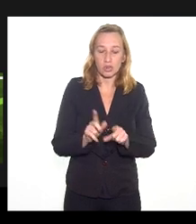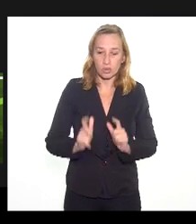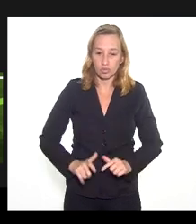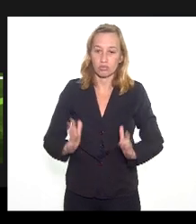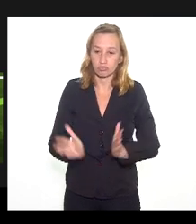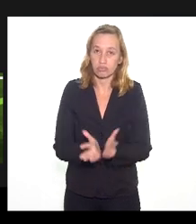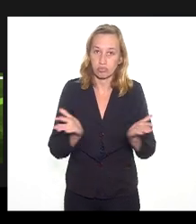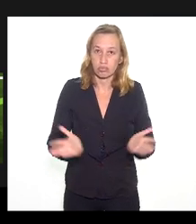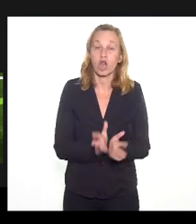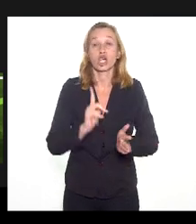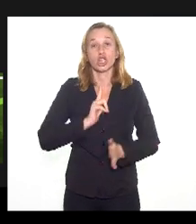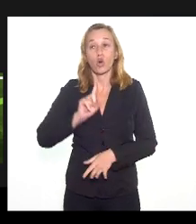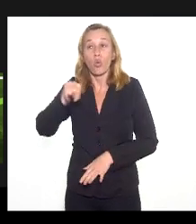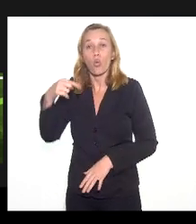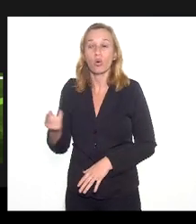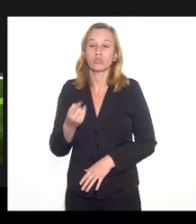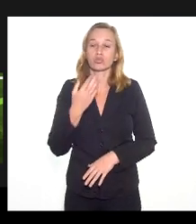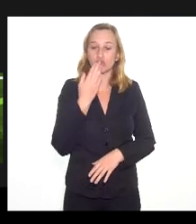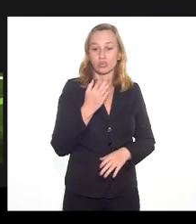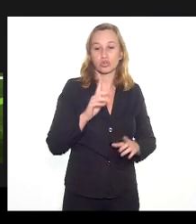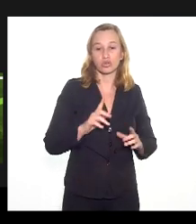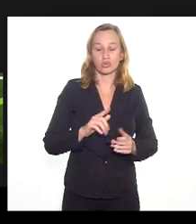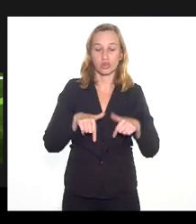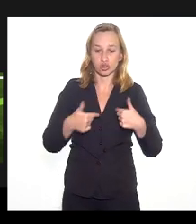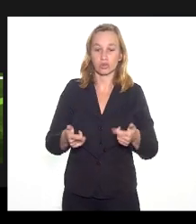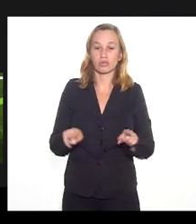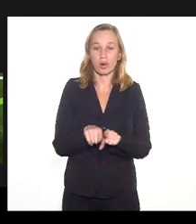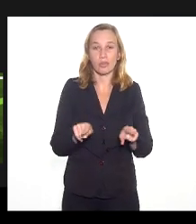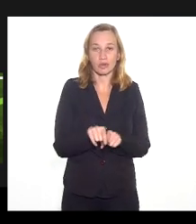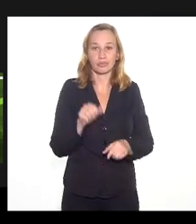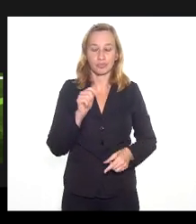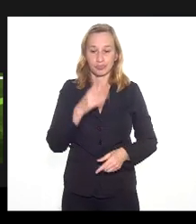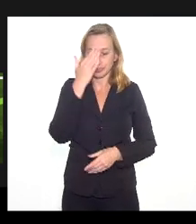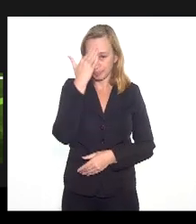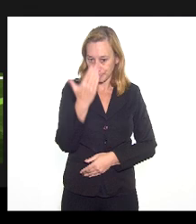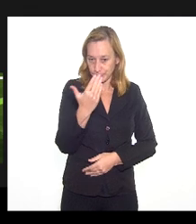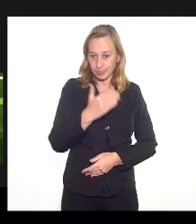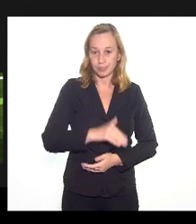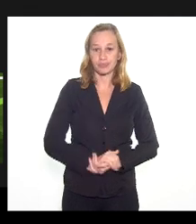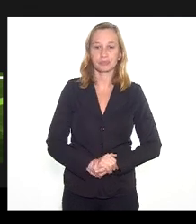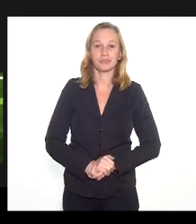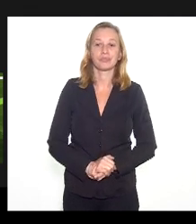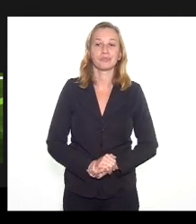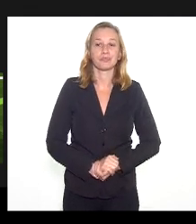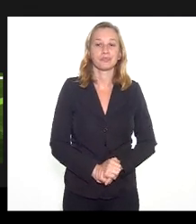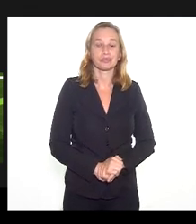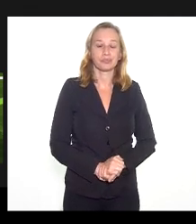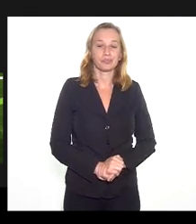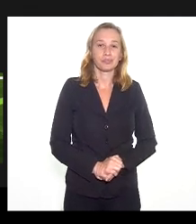tem um outro tipo de atuação também. Tá? Obrigada.